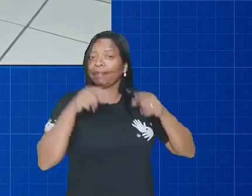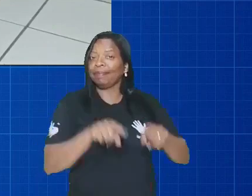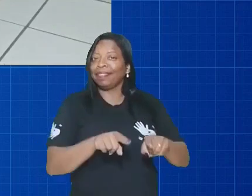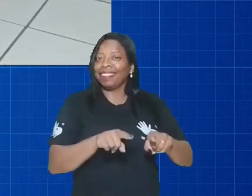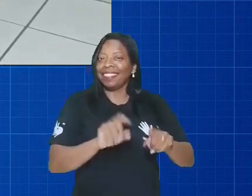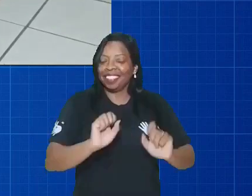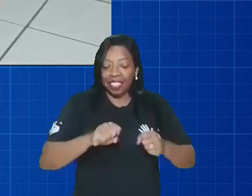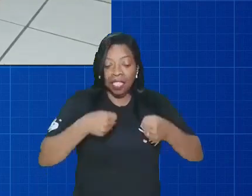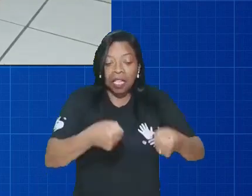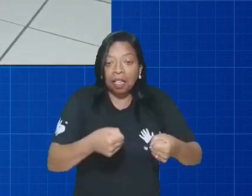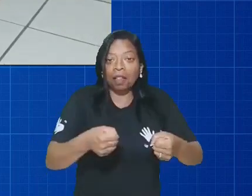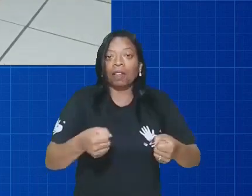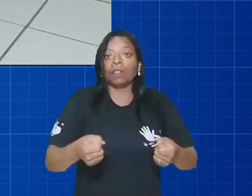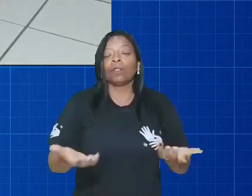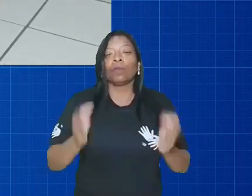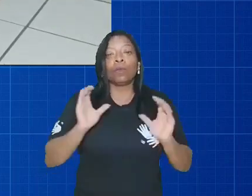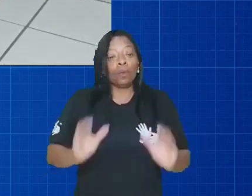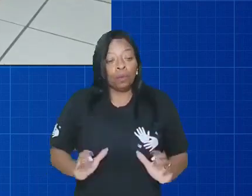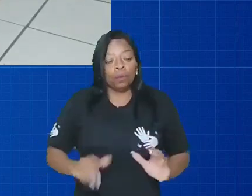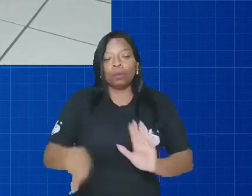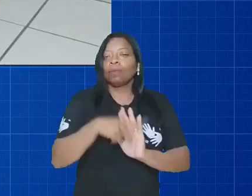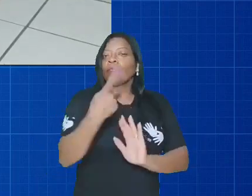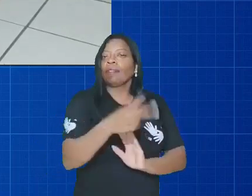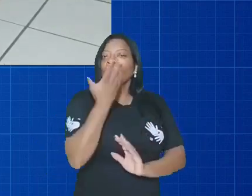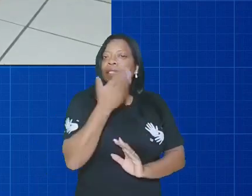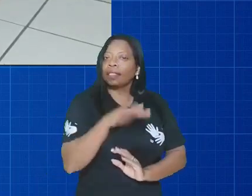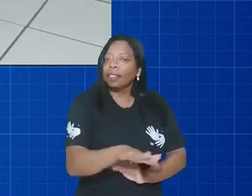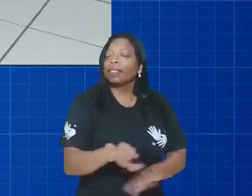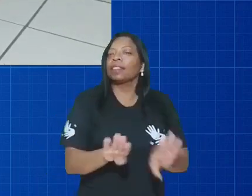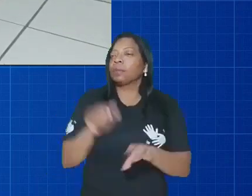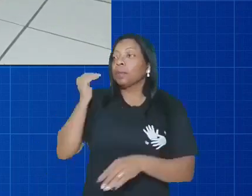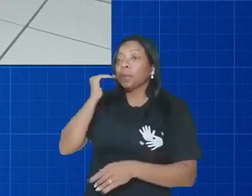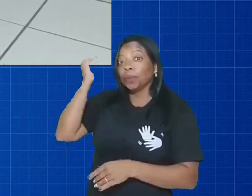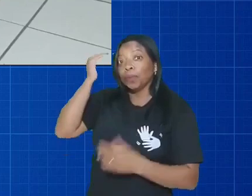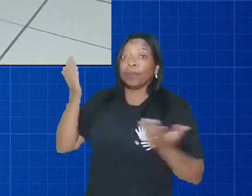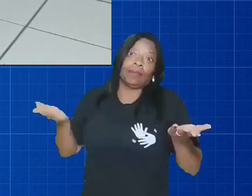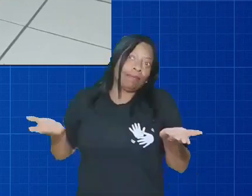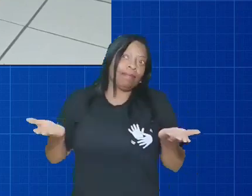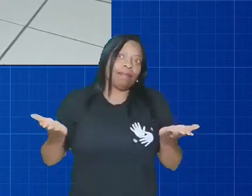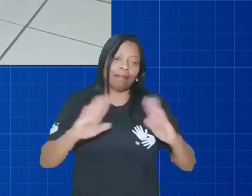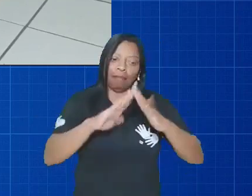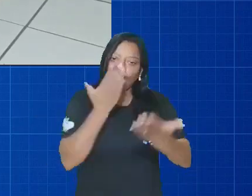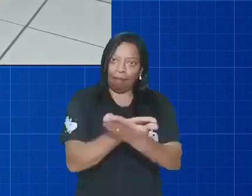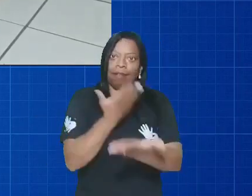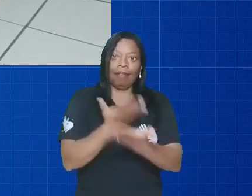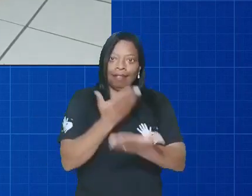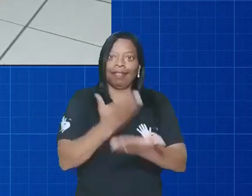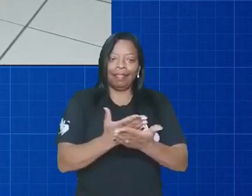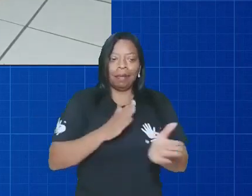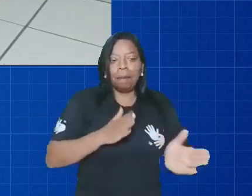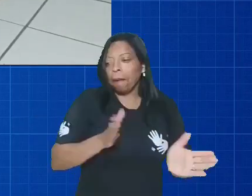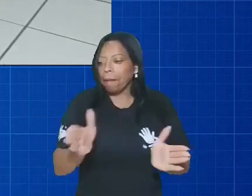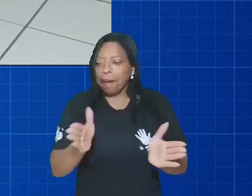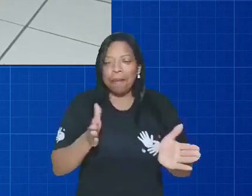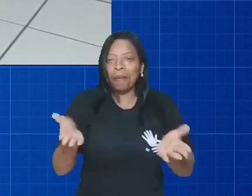criança, são as atitudes da criança e também do adolescente. Nós estamos aqui falando de escola, então entende-se que vamos até